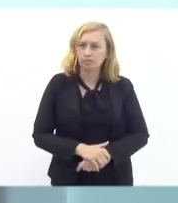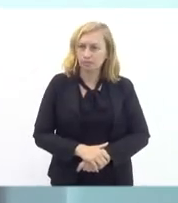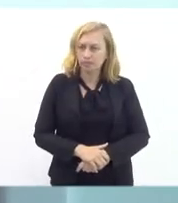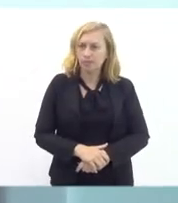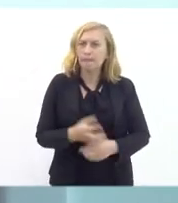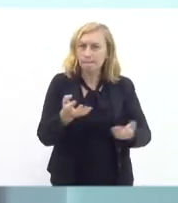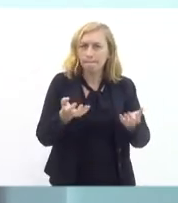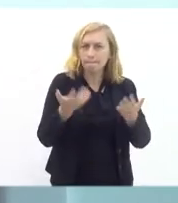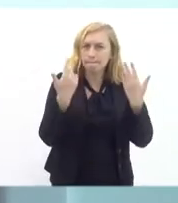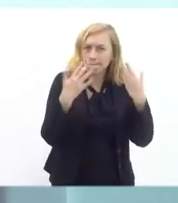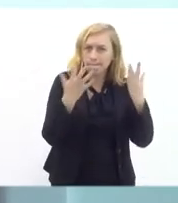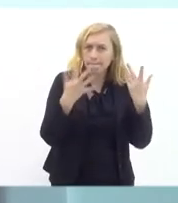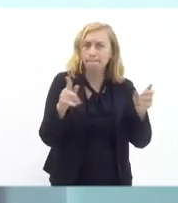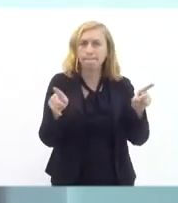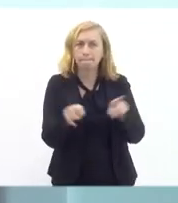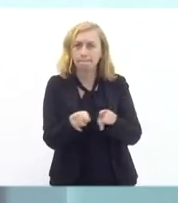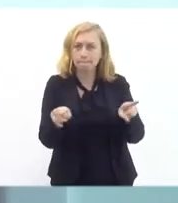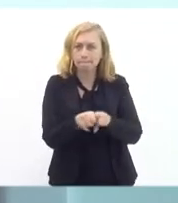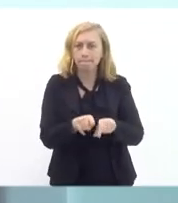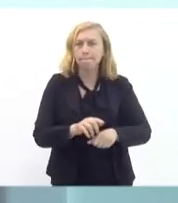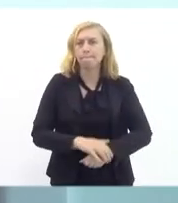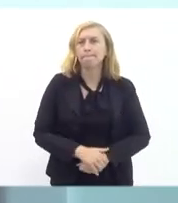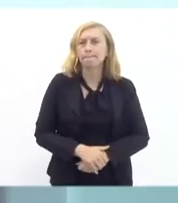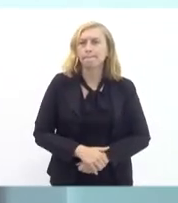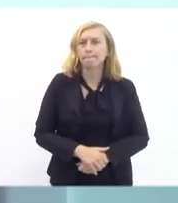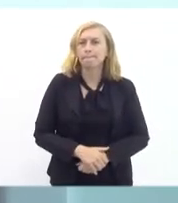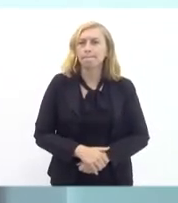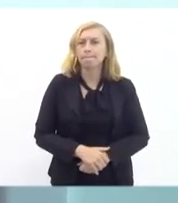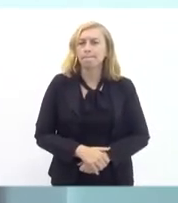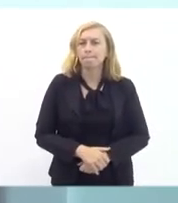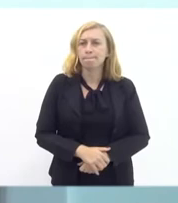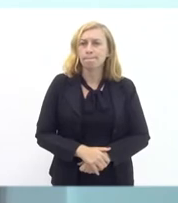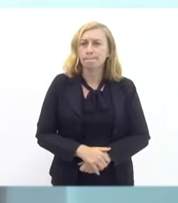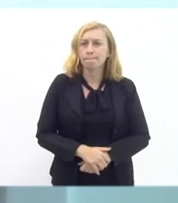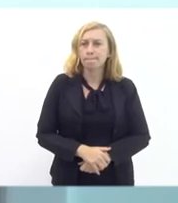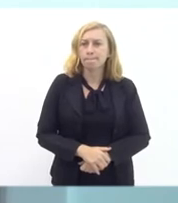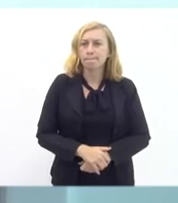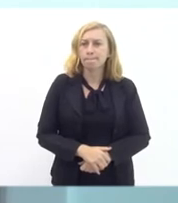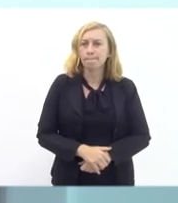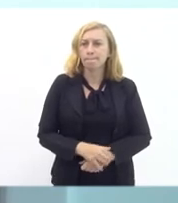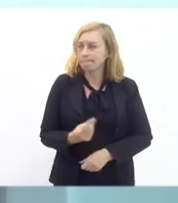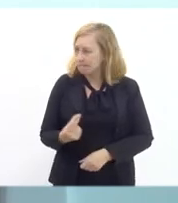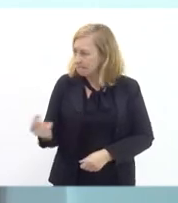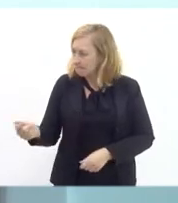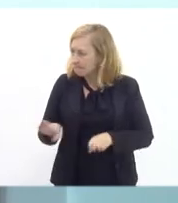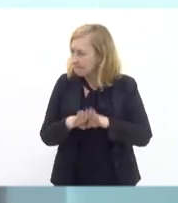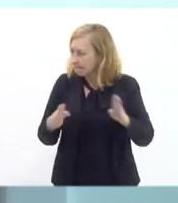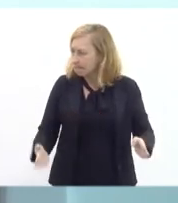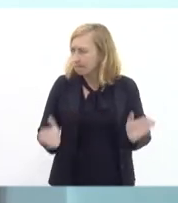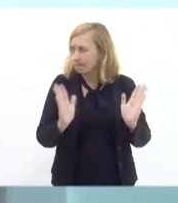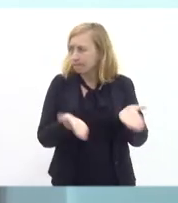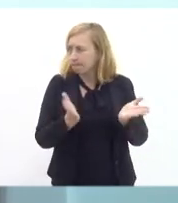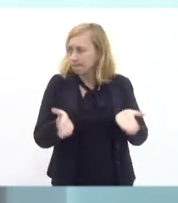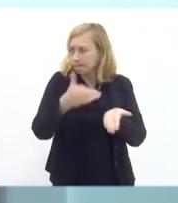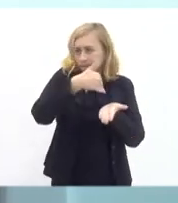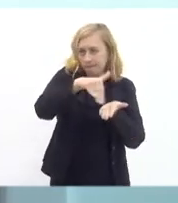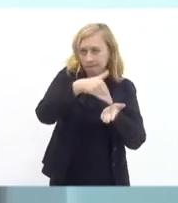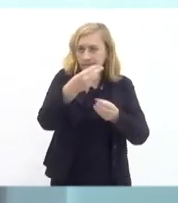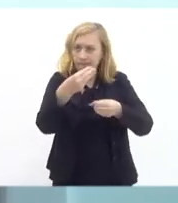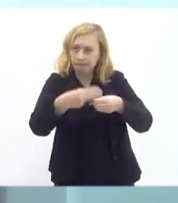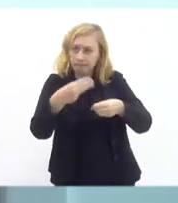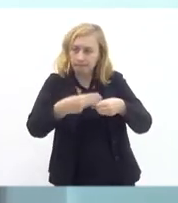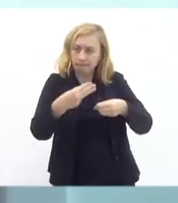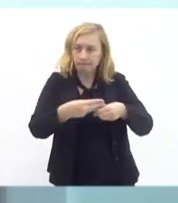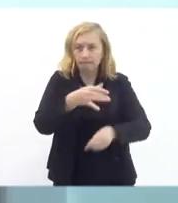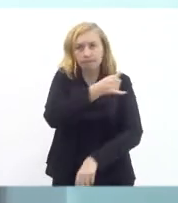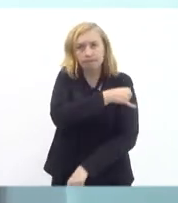Quero parabenizar também o nosso, que se ausentou da mesa agora, mas o nosso secretário municipal do Rio de Janeiro, e